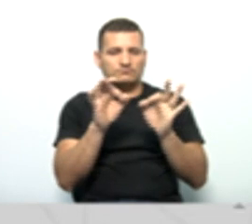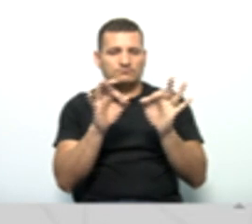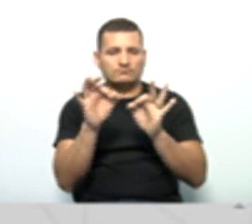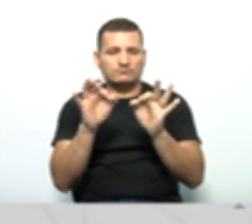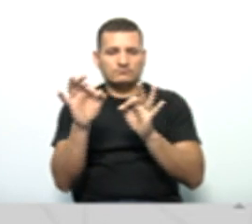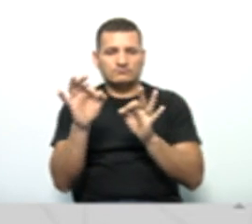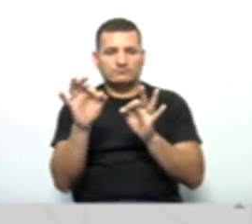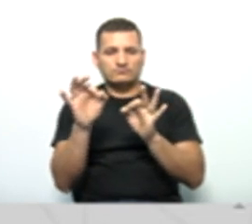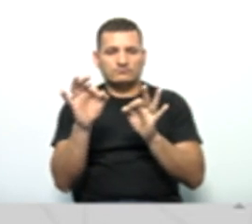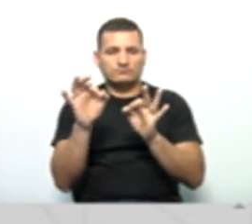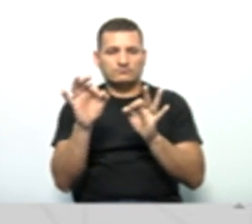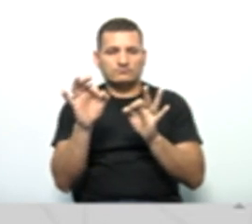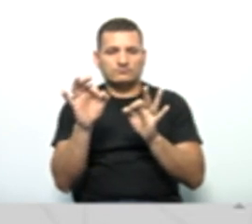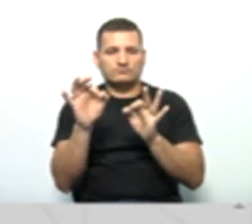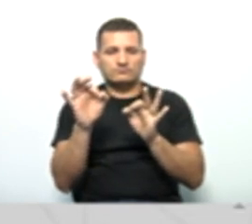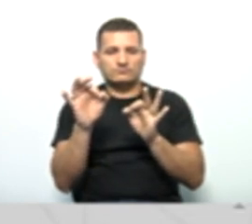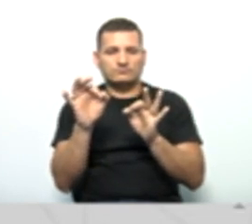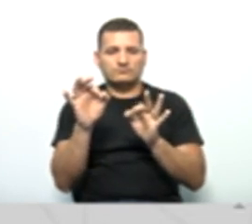inversa. O